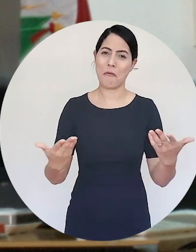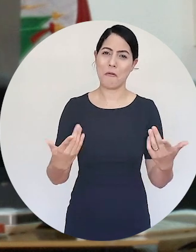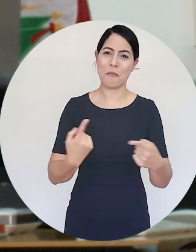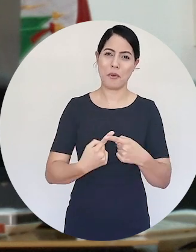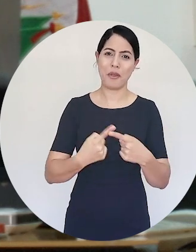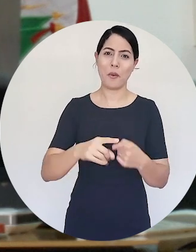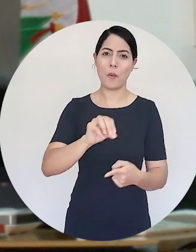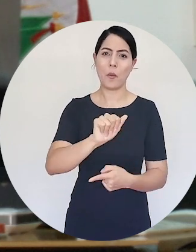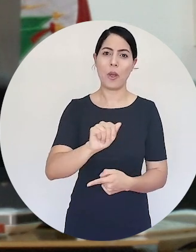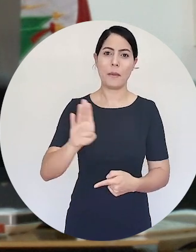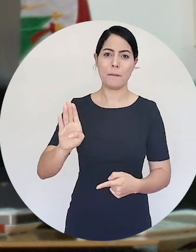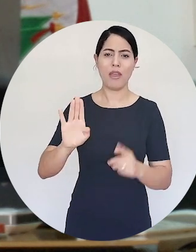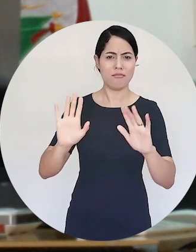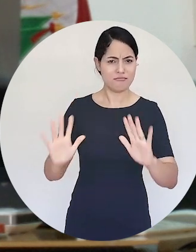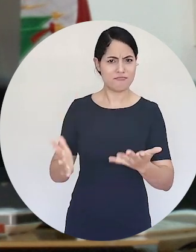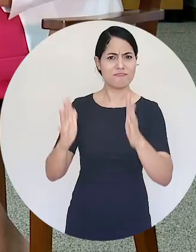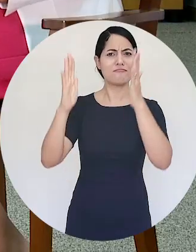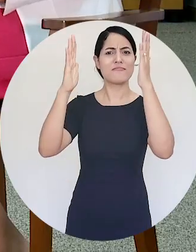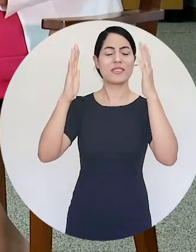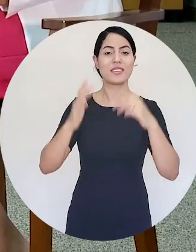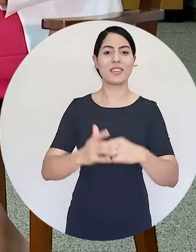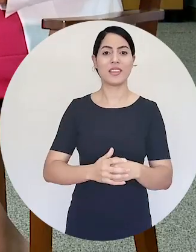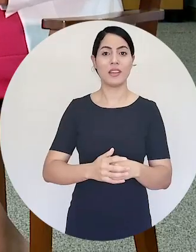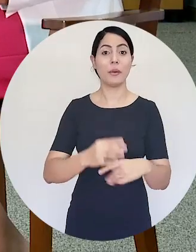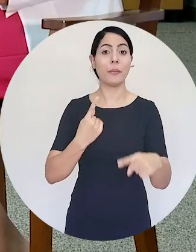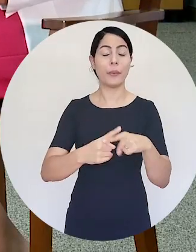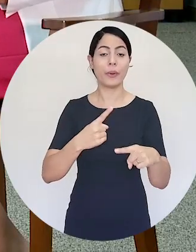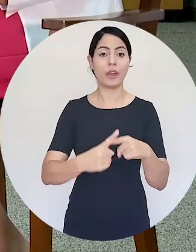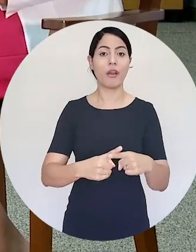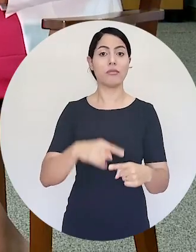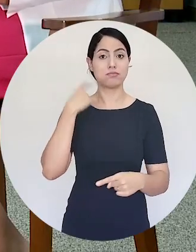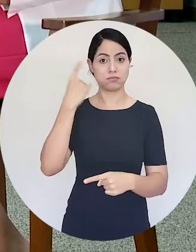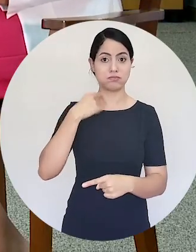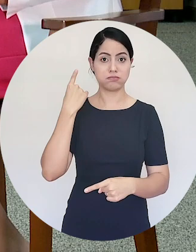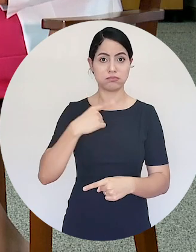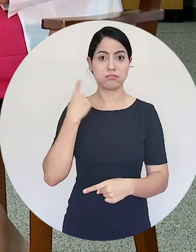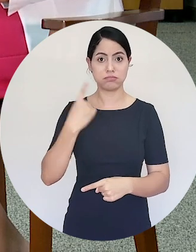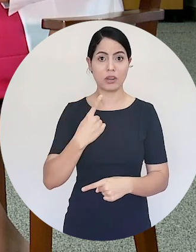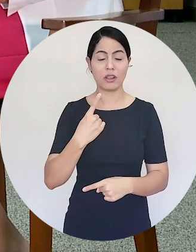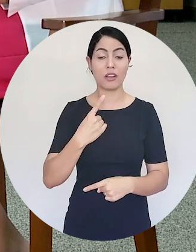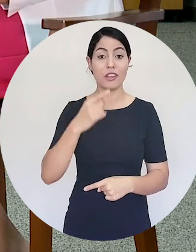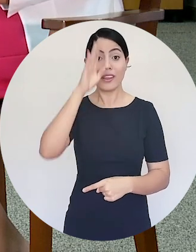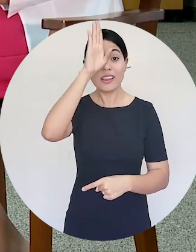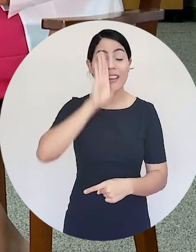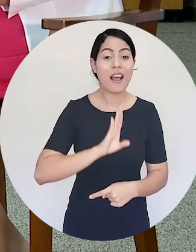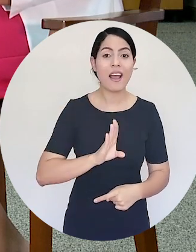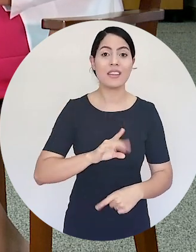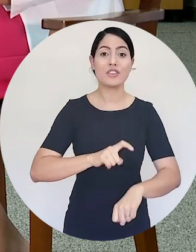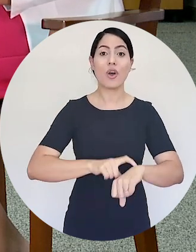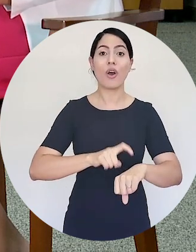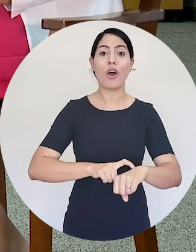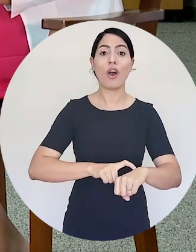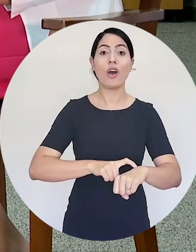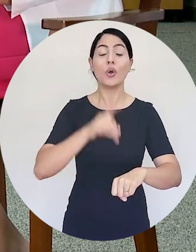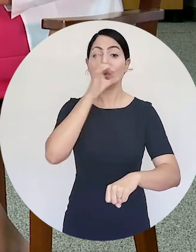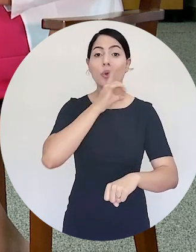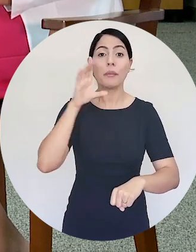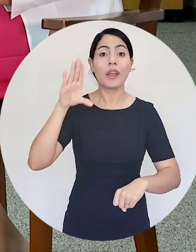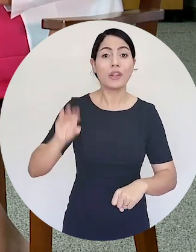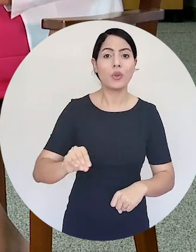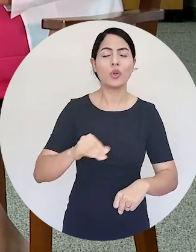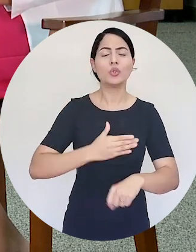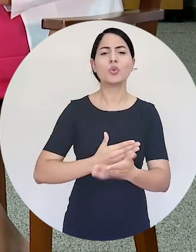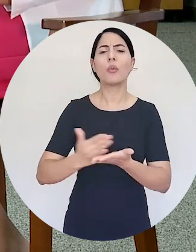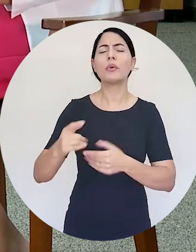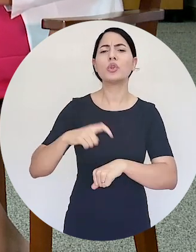a ordem merece ser louvada. Os advogados trabalhando gratuito e voluntariamente numa noite de domingo, né? A sessão que começou às